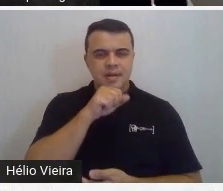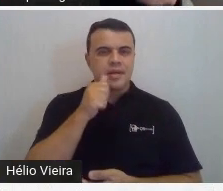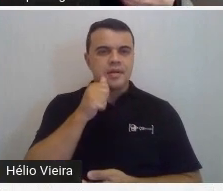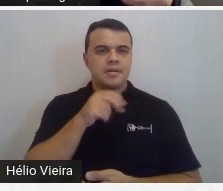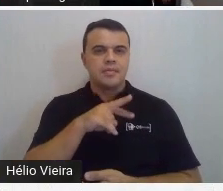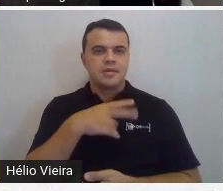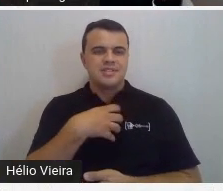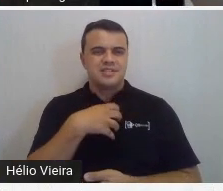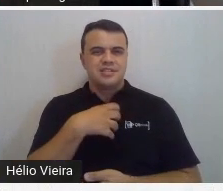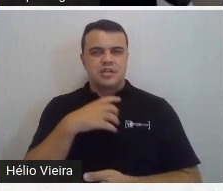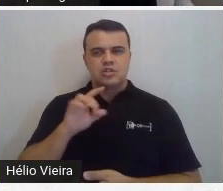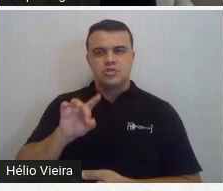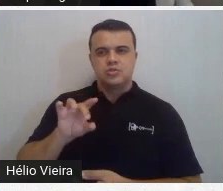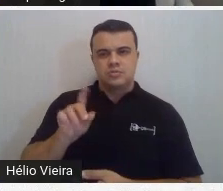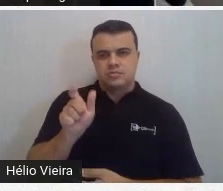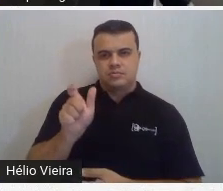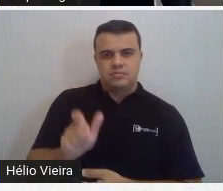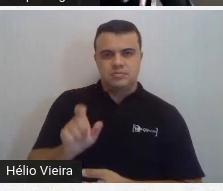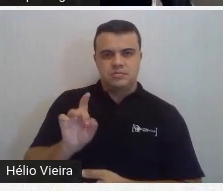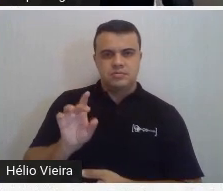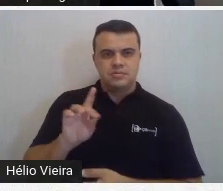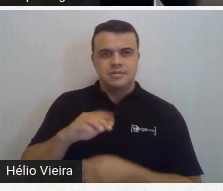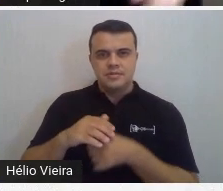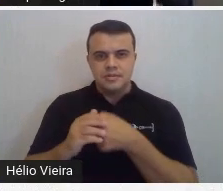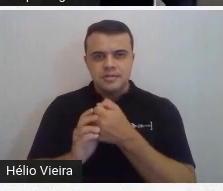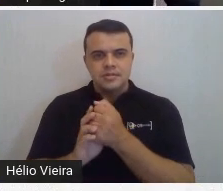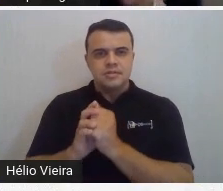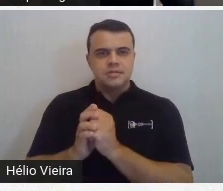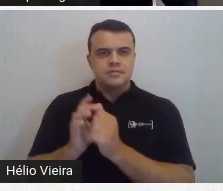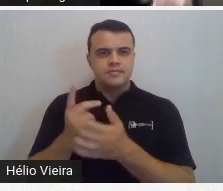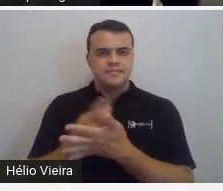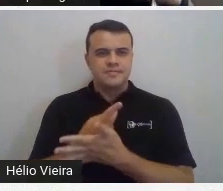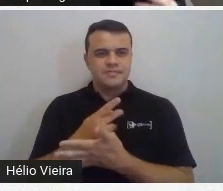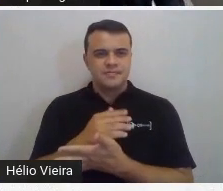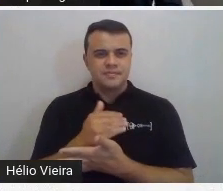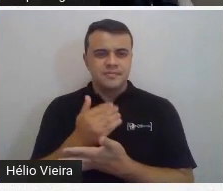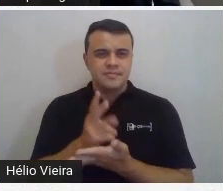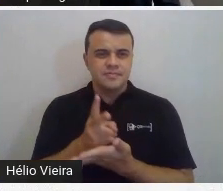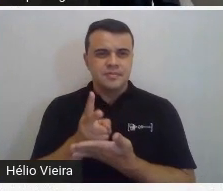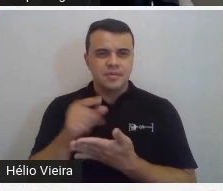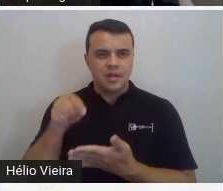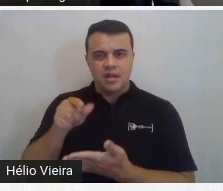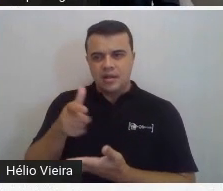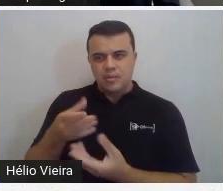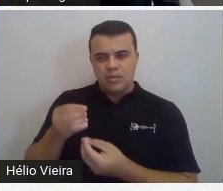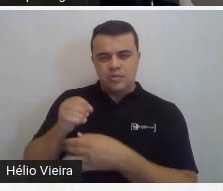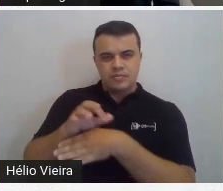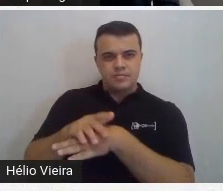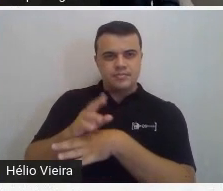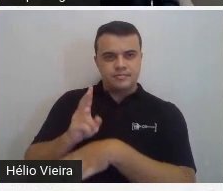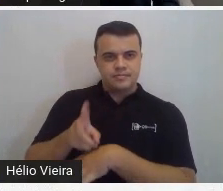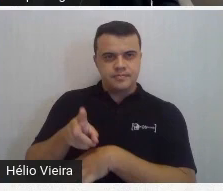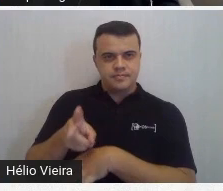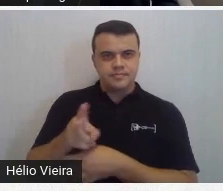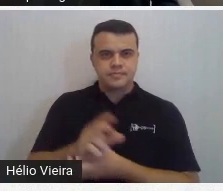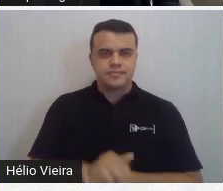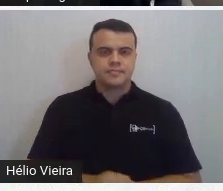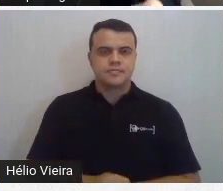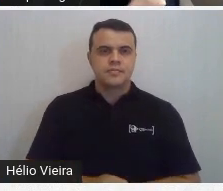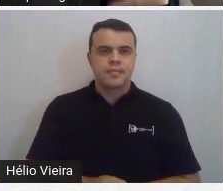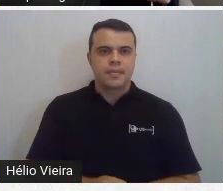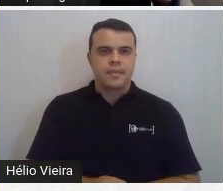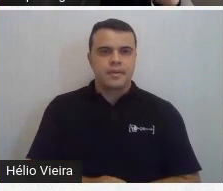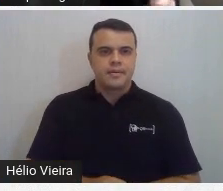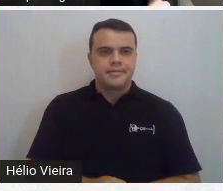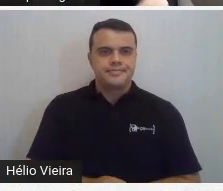se sentia muito sozinho e muito angustiado com esses adoecimentos também constantes. Ele ficava muito doente constantemente, então